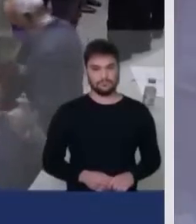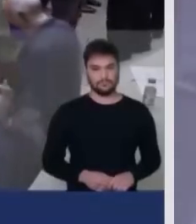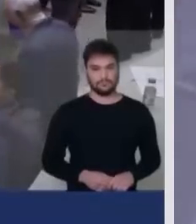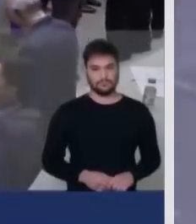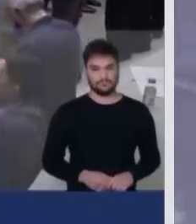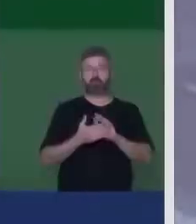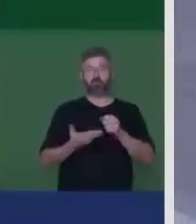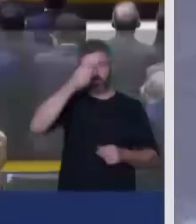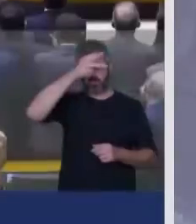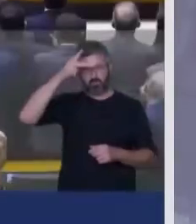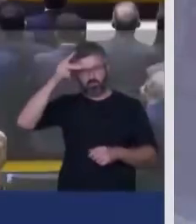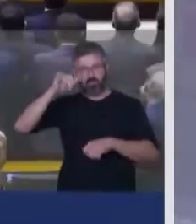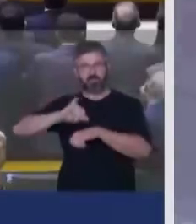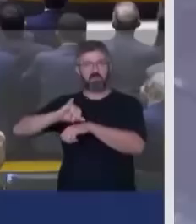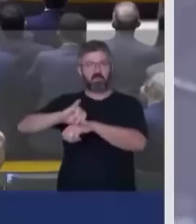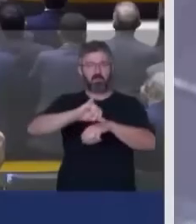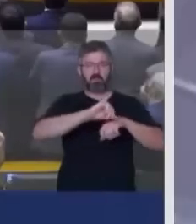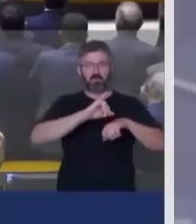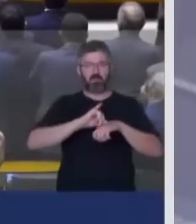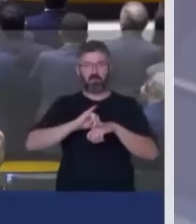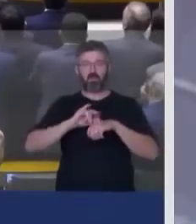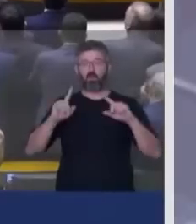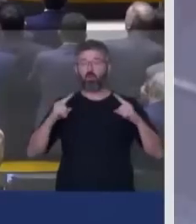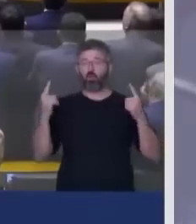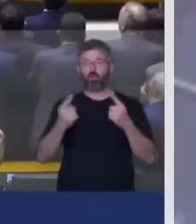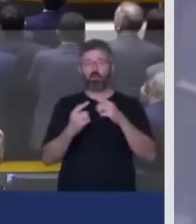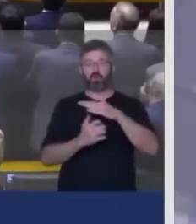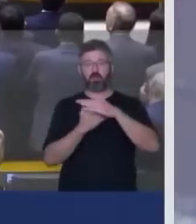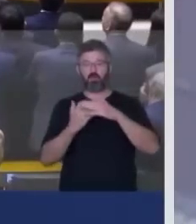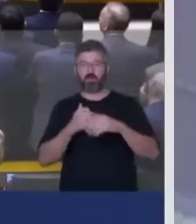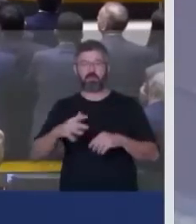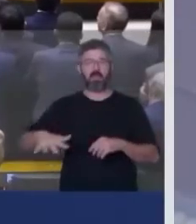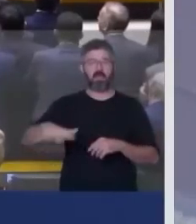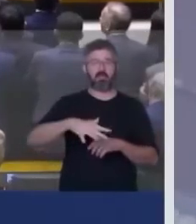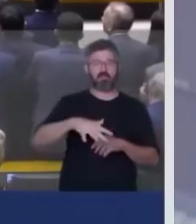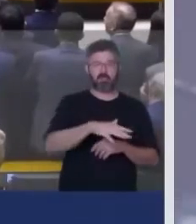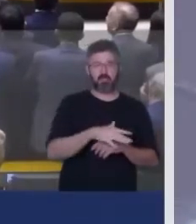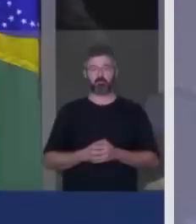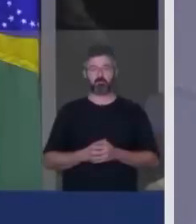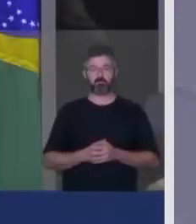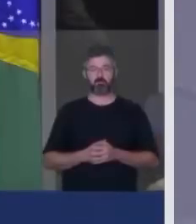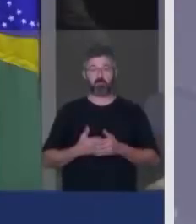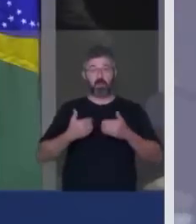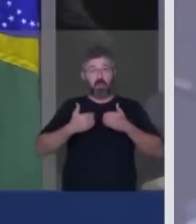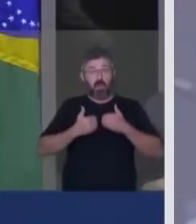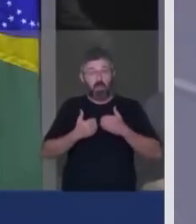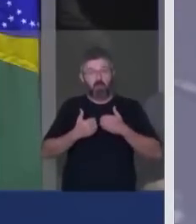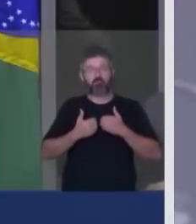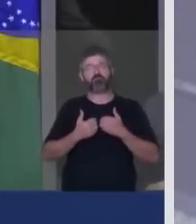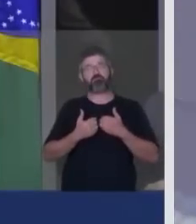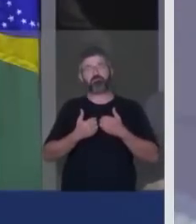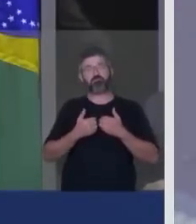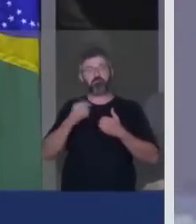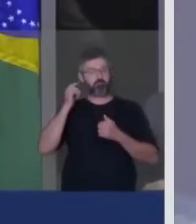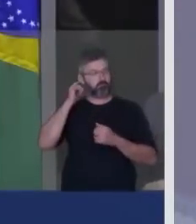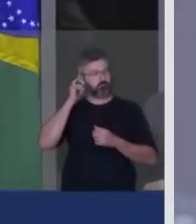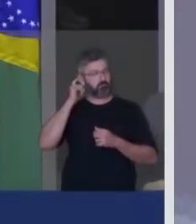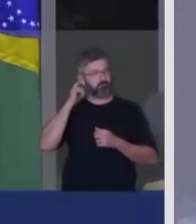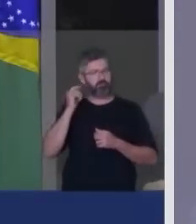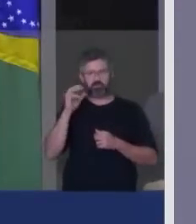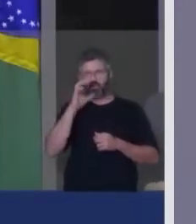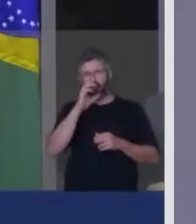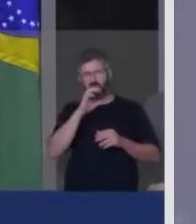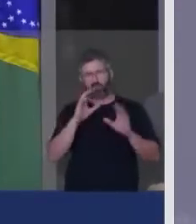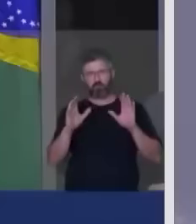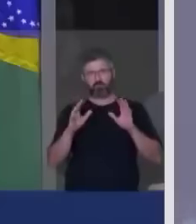aqui, Leitão, é sobre quanto mais o agro vai pagar de impostos. E por quê? Porque mesmo que o agro tenha conseguido uma alíquota diferenciada em